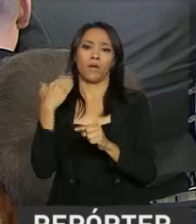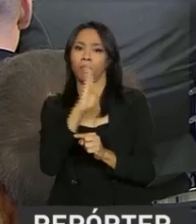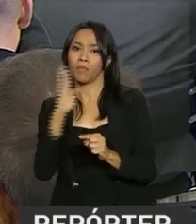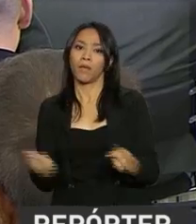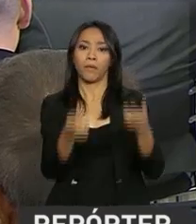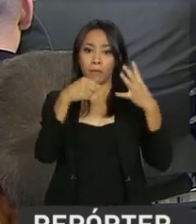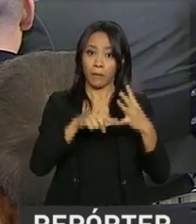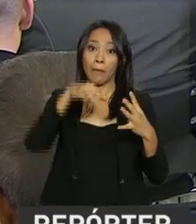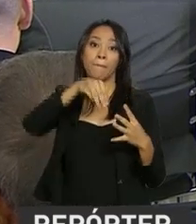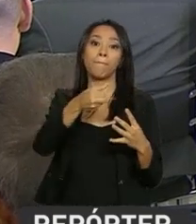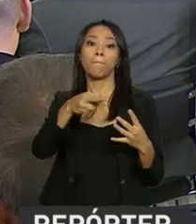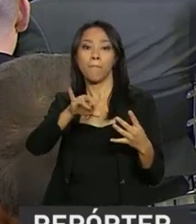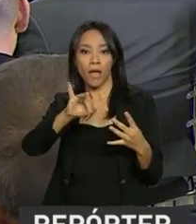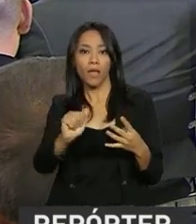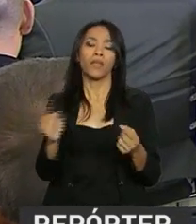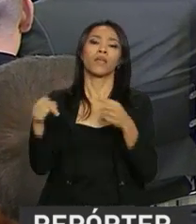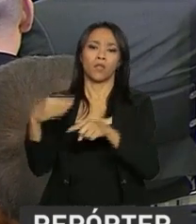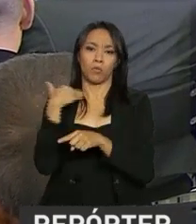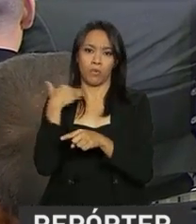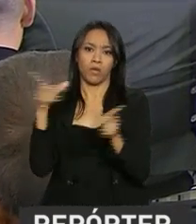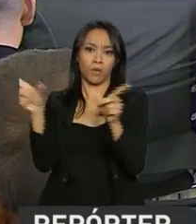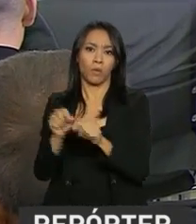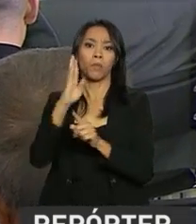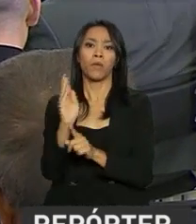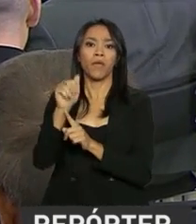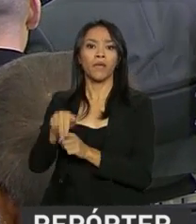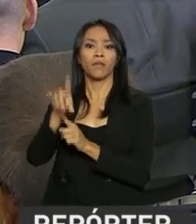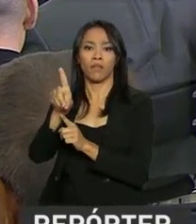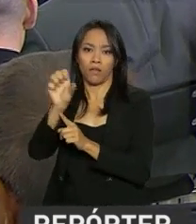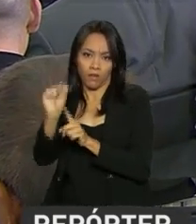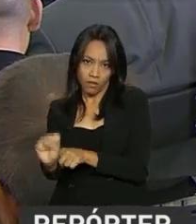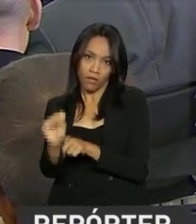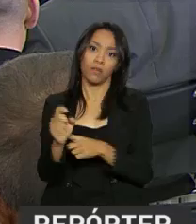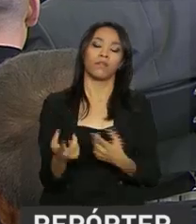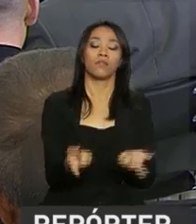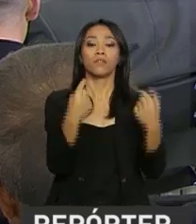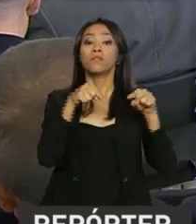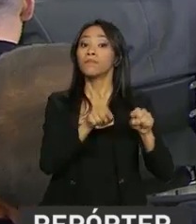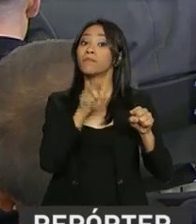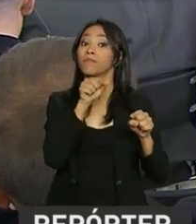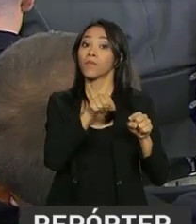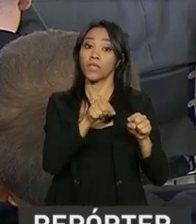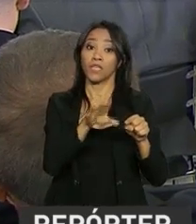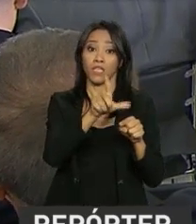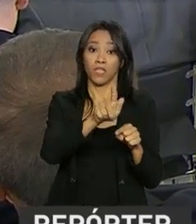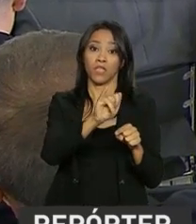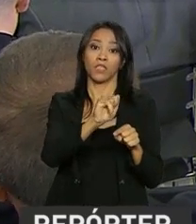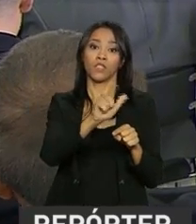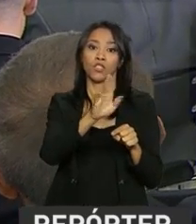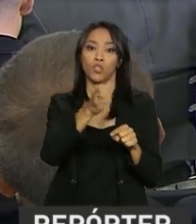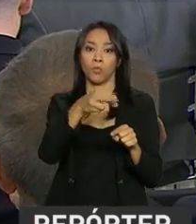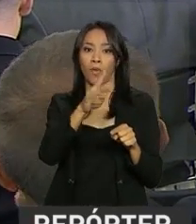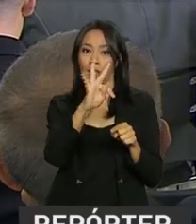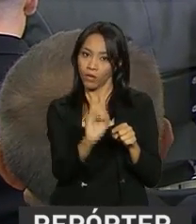Maria Silvia Bastos Marques no Banco Nacional do desenvolvimento econômico e social o BNDS e Gilberto ho